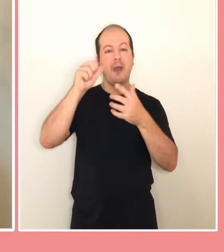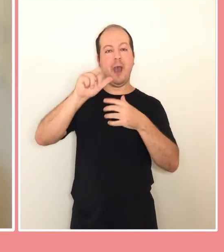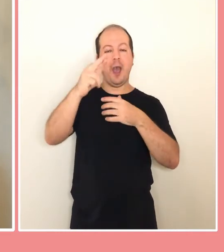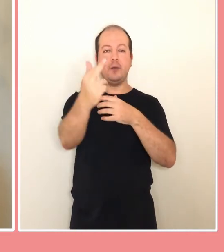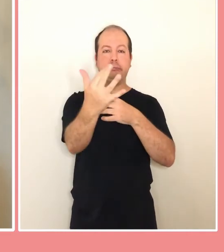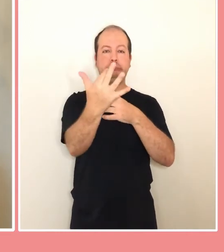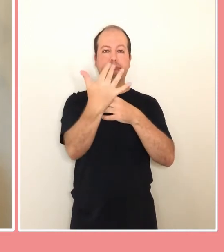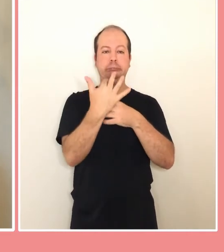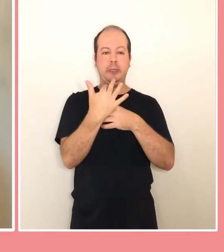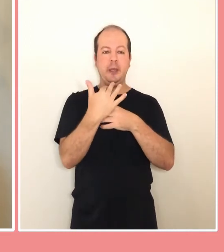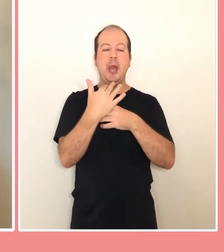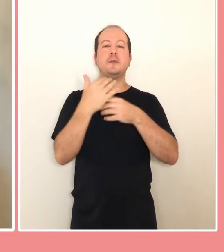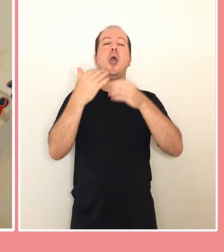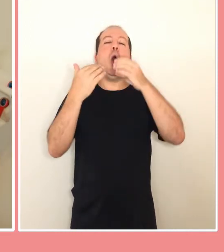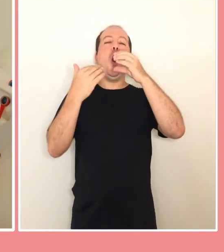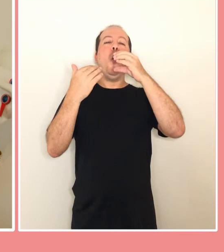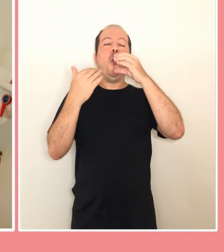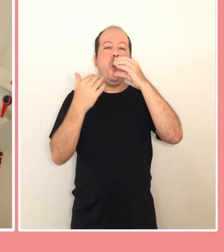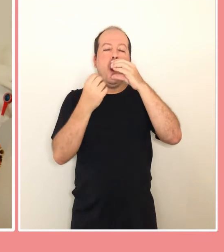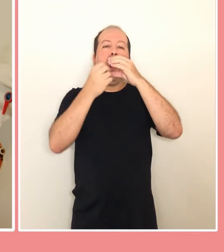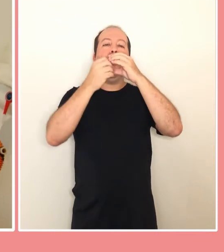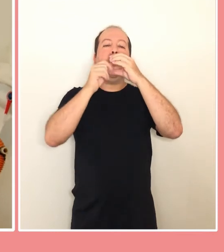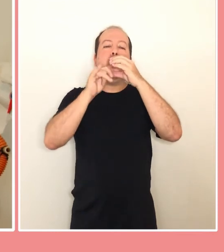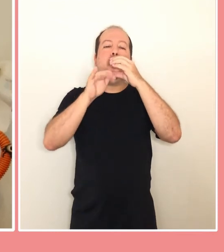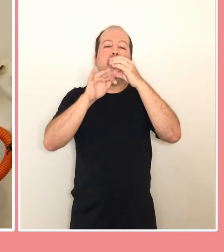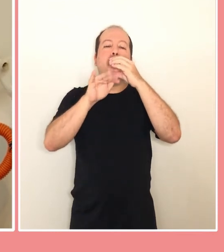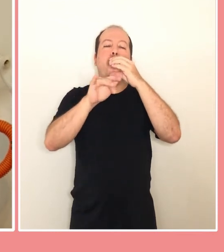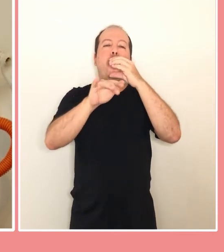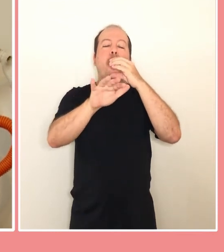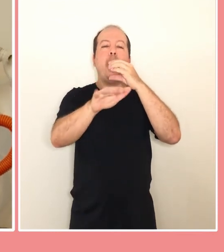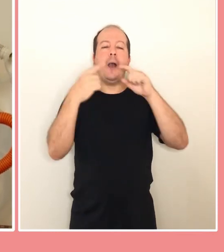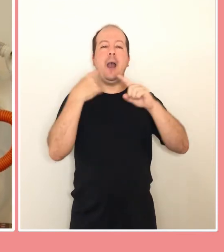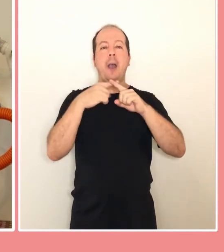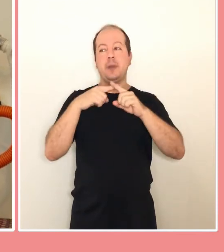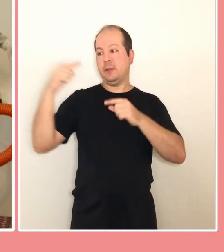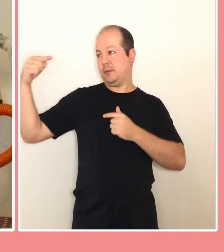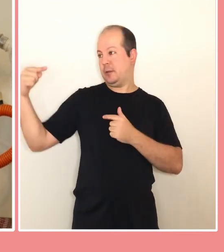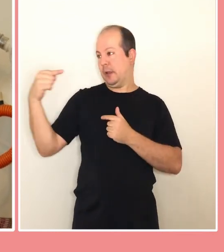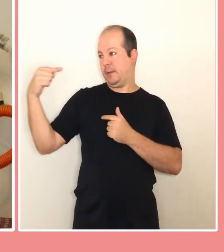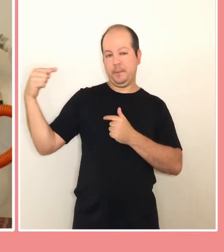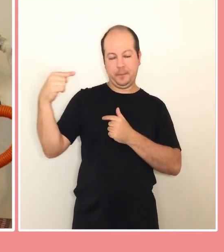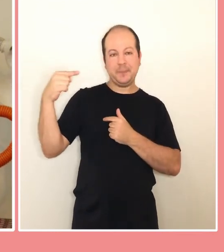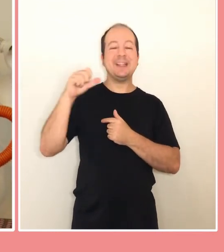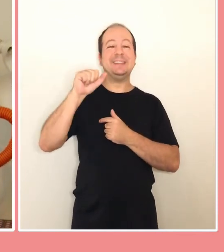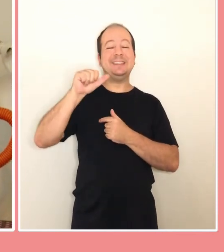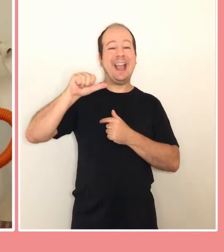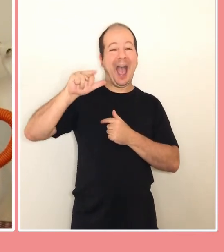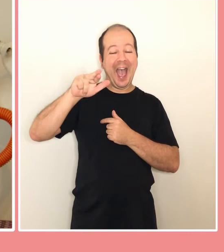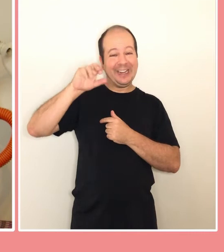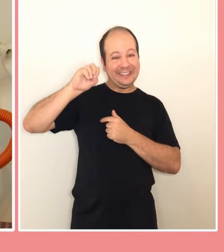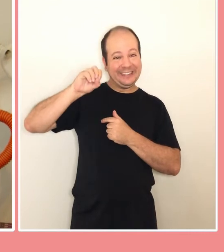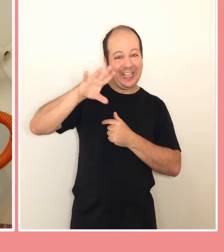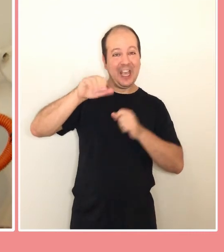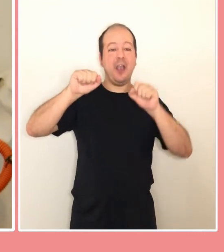A gente vai empurrar o ar por aqui. A membrana vai tampar o furo do cano. E quando o ar quiser sair, a membrana